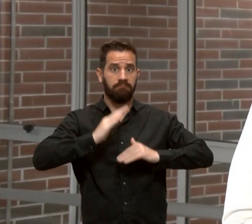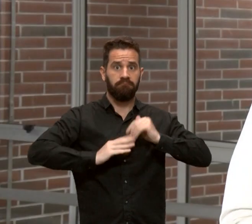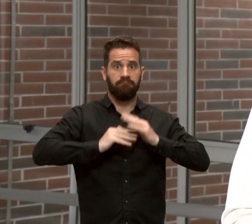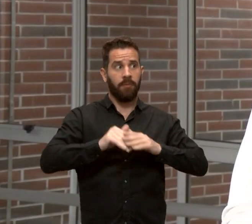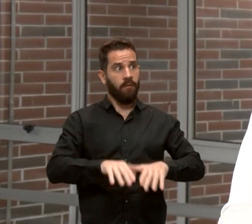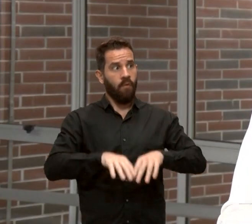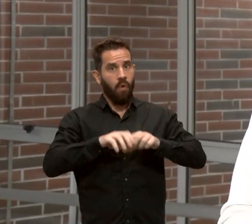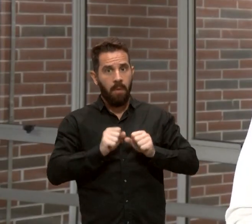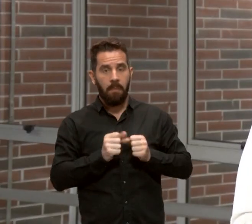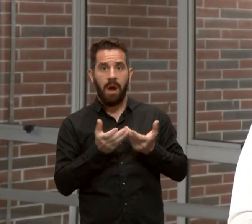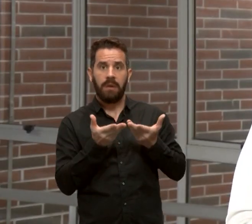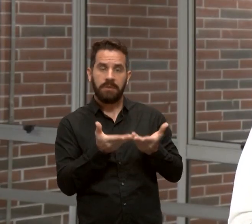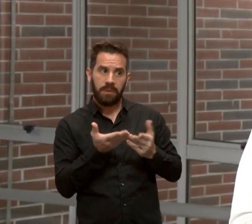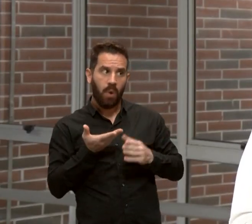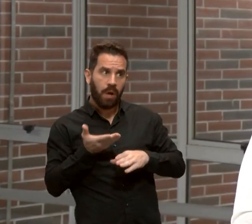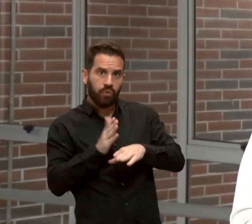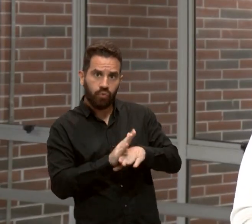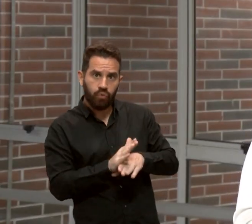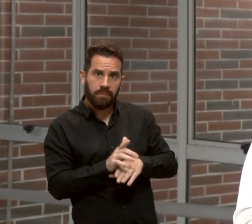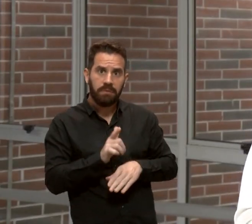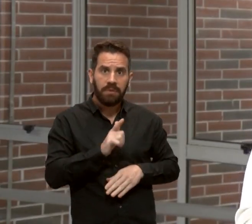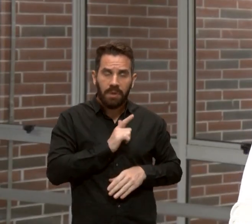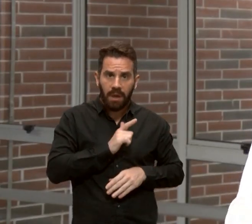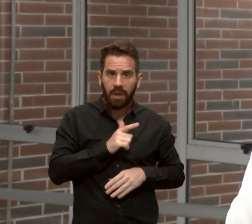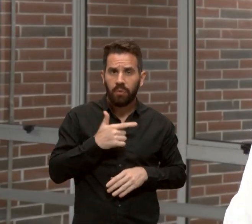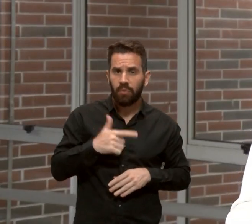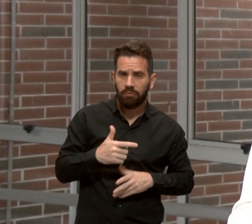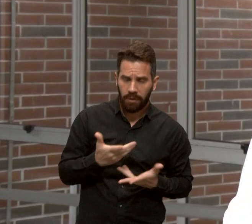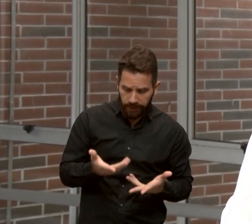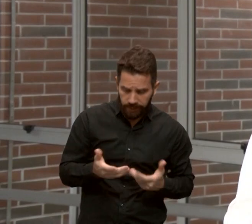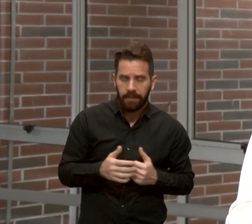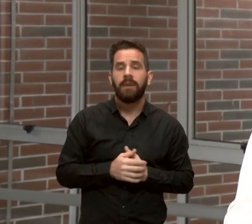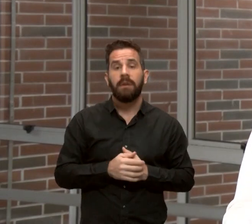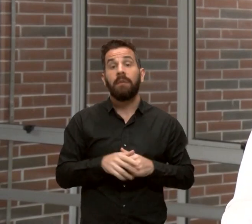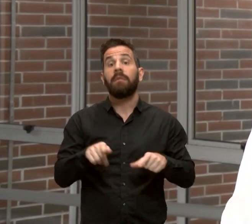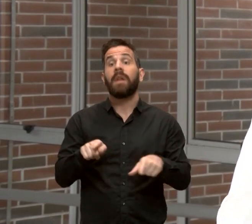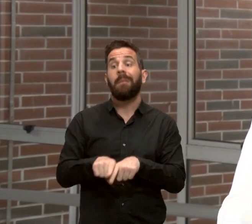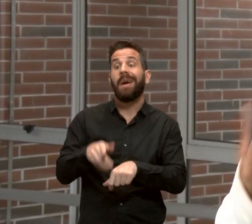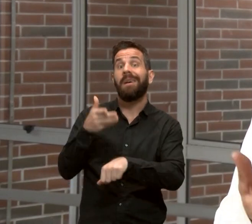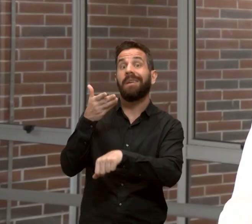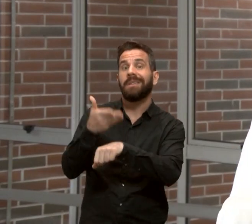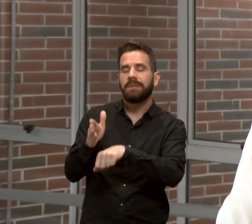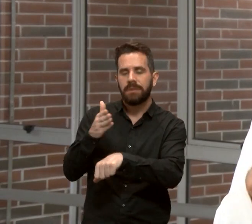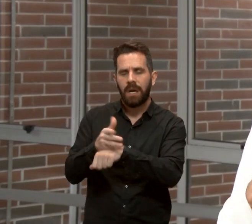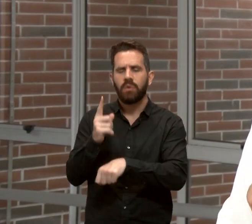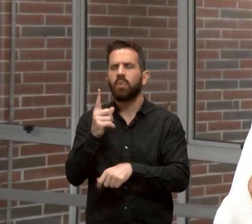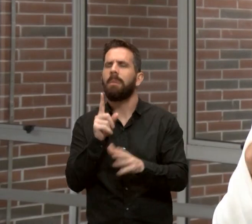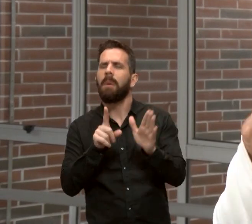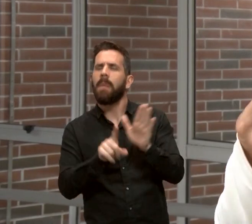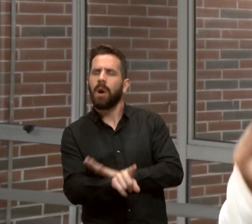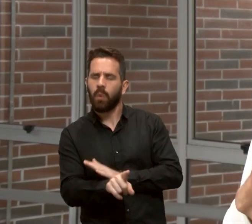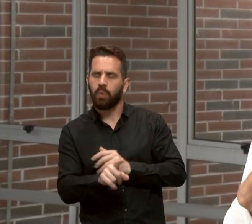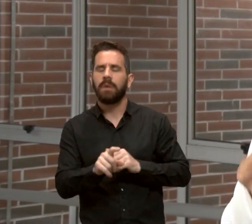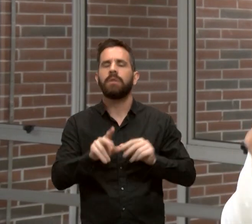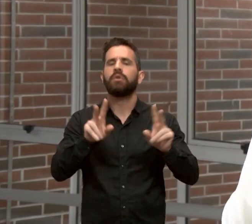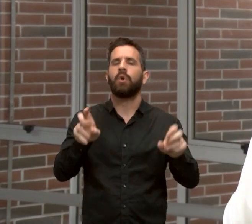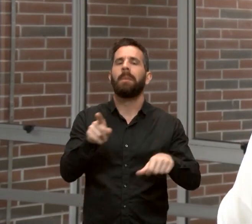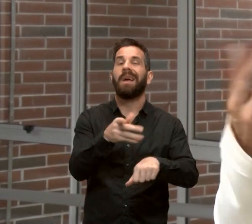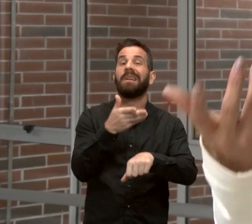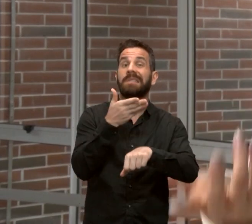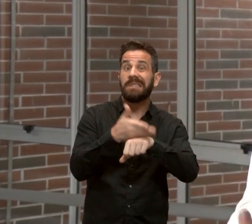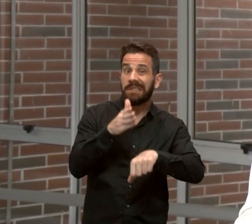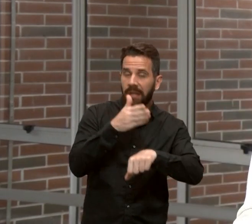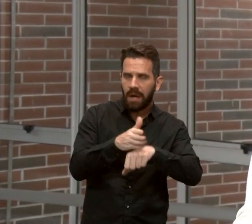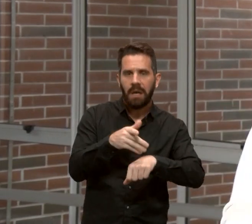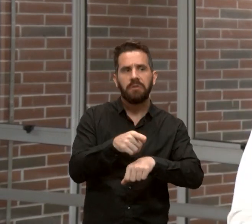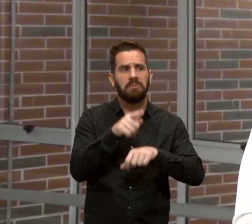êxito profissional, né, em si. E se aquele estágio, né, a gente tem uma pergunta se aquele estágio ele foi importante para talvez uma